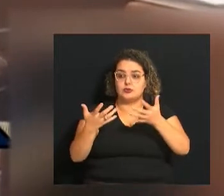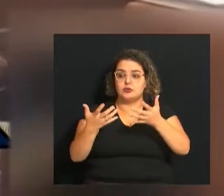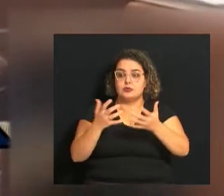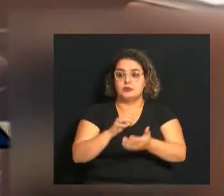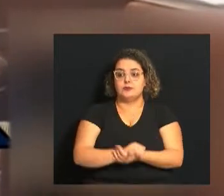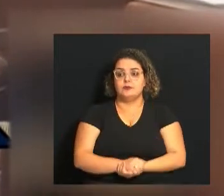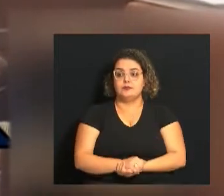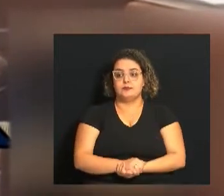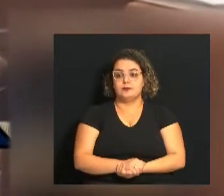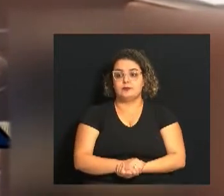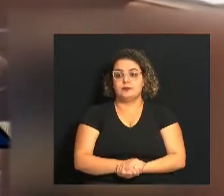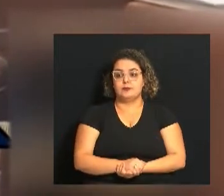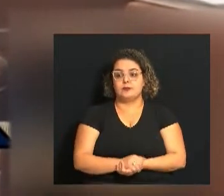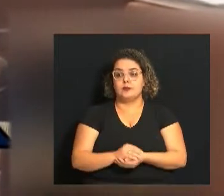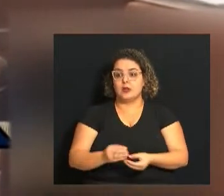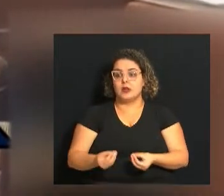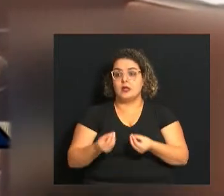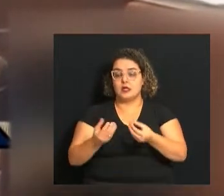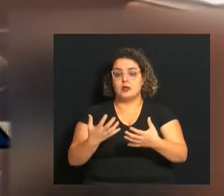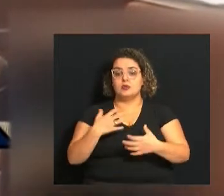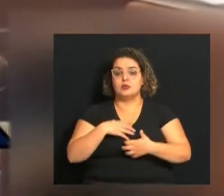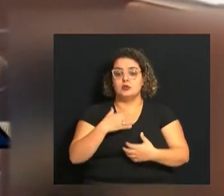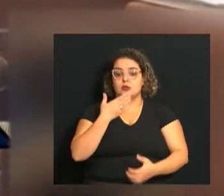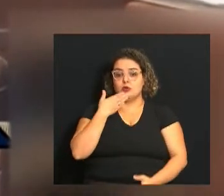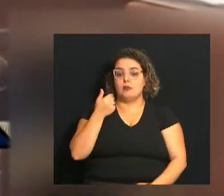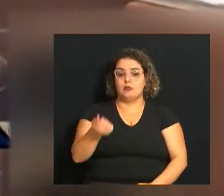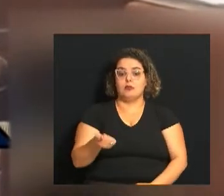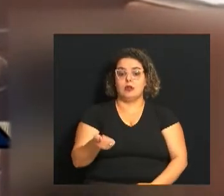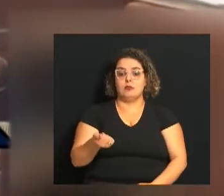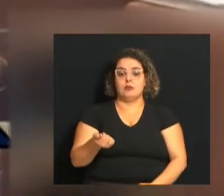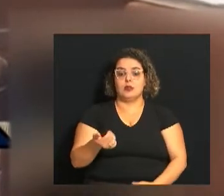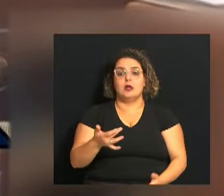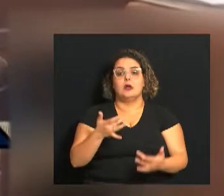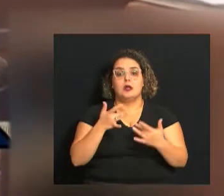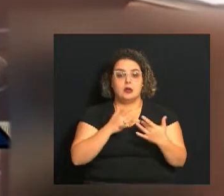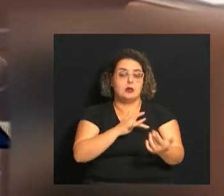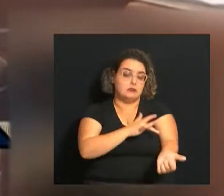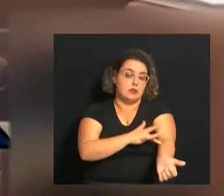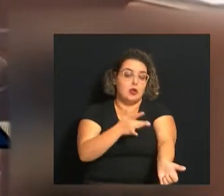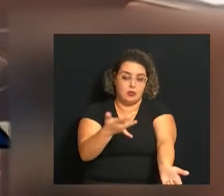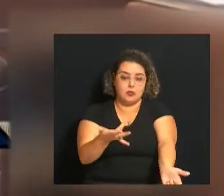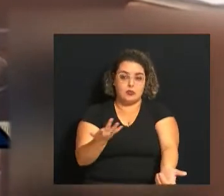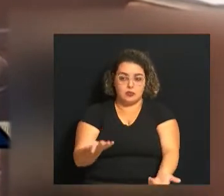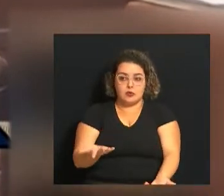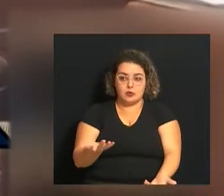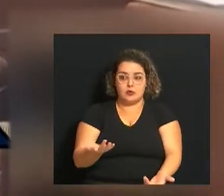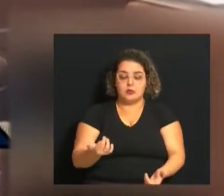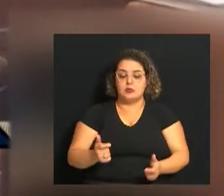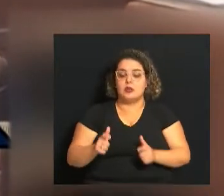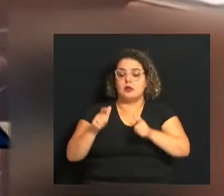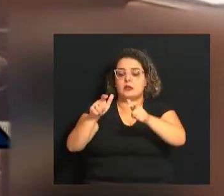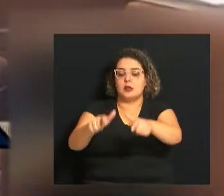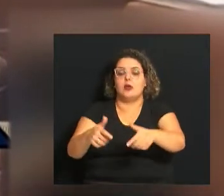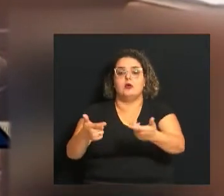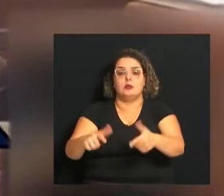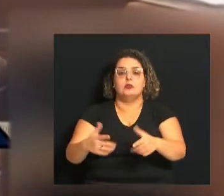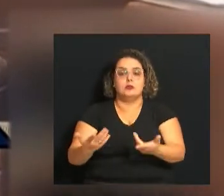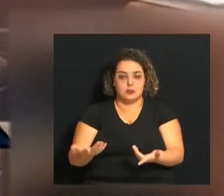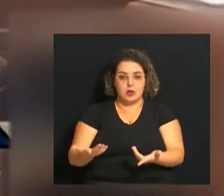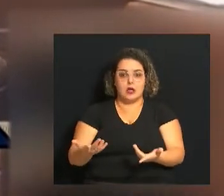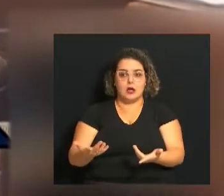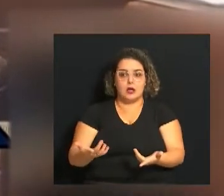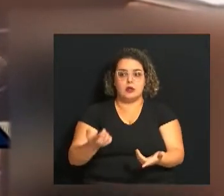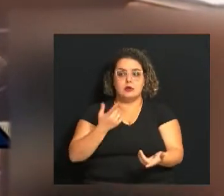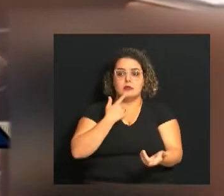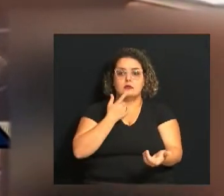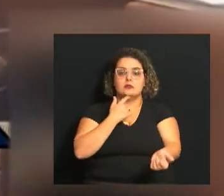dê uma condição melhor para que aquele doador, né, que se desloca a um banco de sangue, a uma unidade coletora de